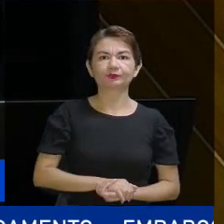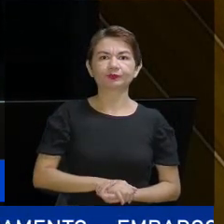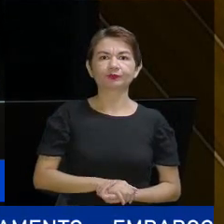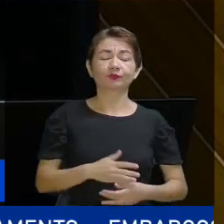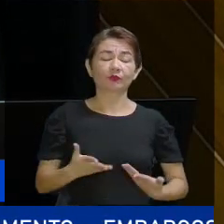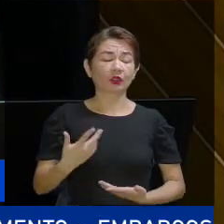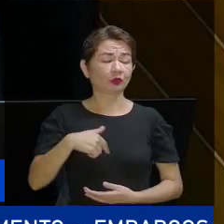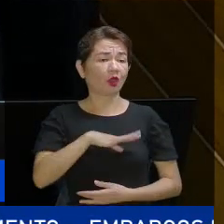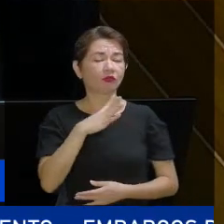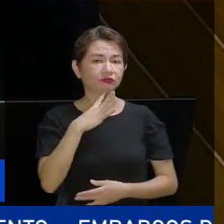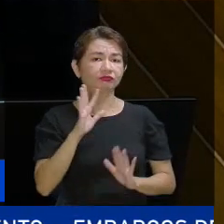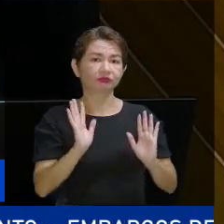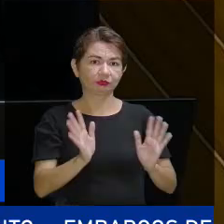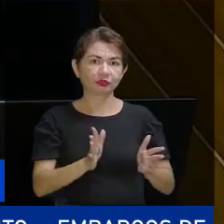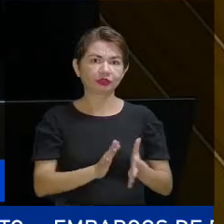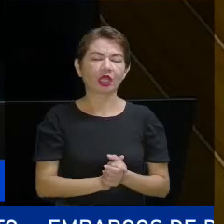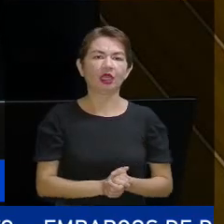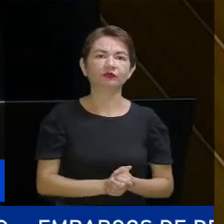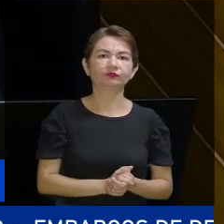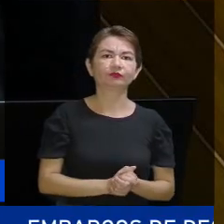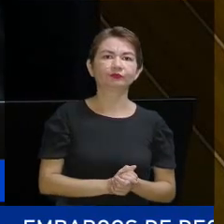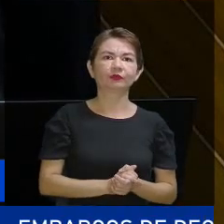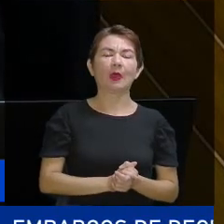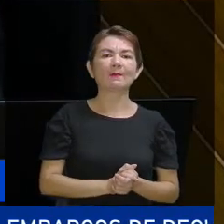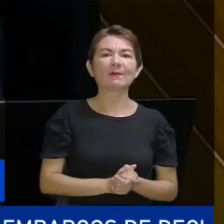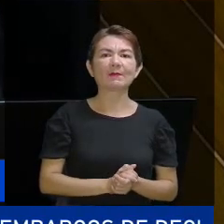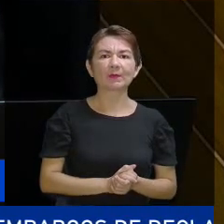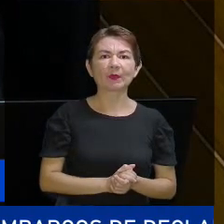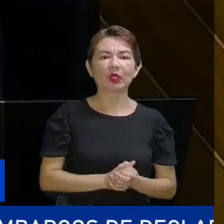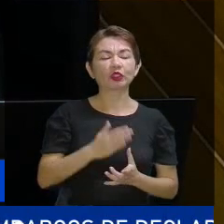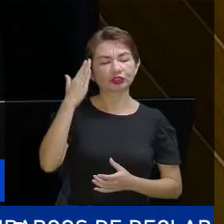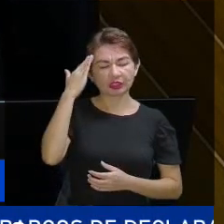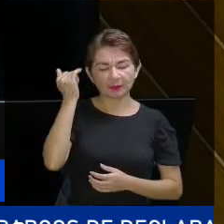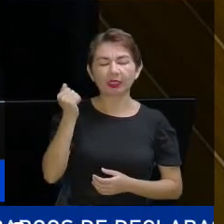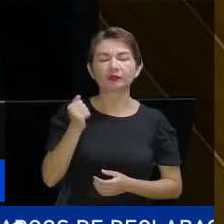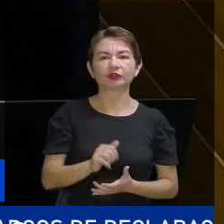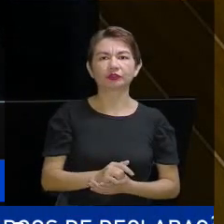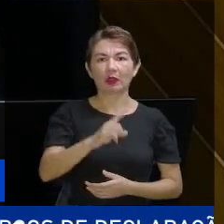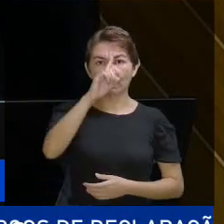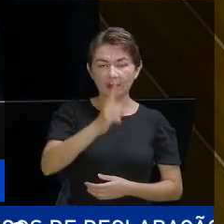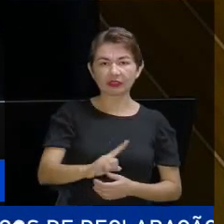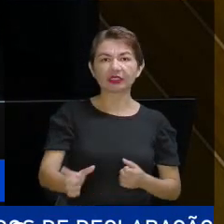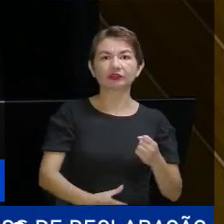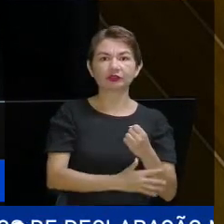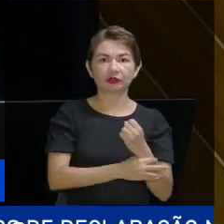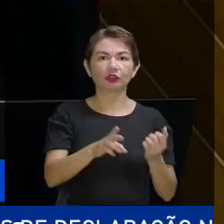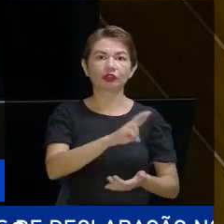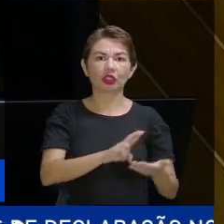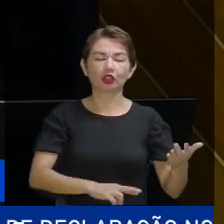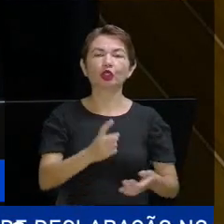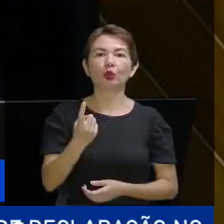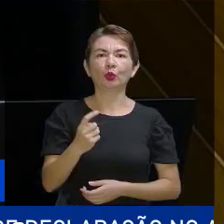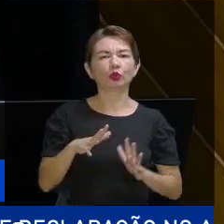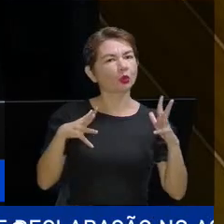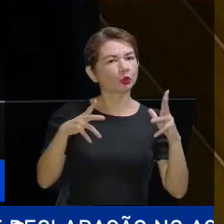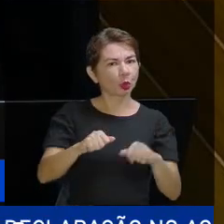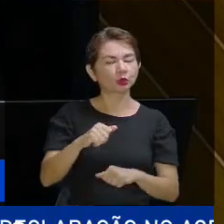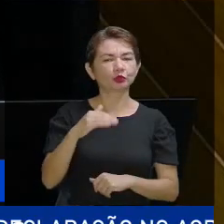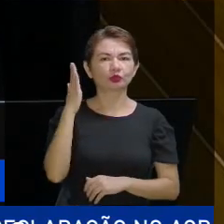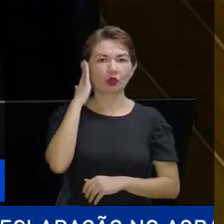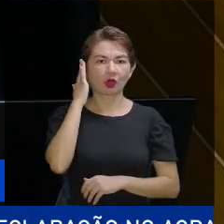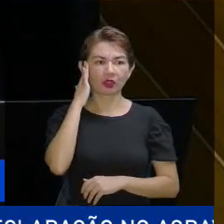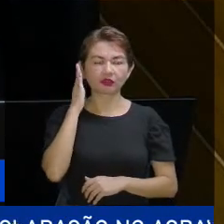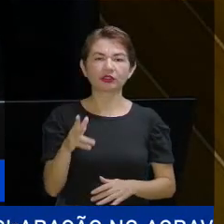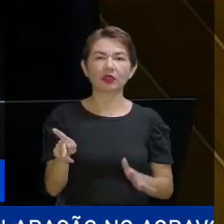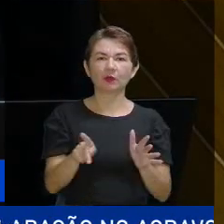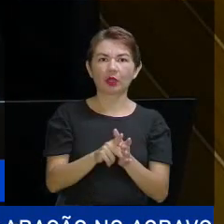Todos nós já sabemos, né? É um mandado de segurança. Eu vou fazer um relatório único, todos vão entender que está no